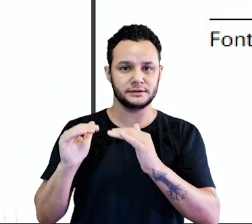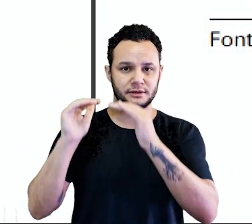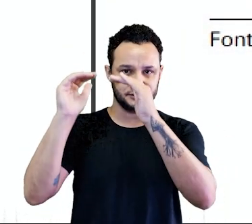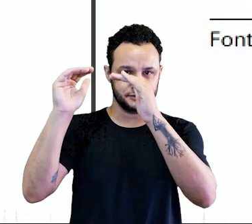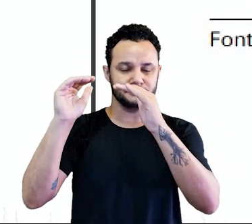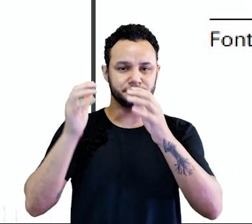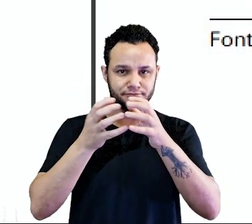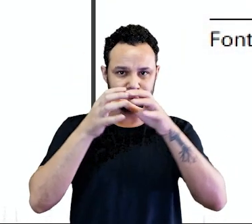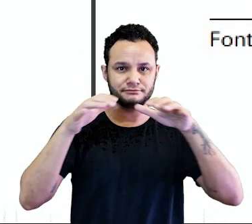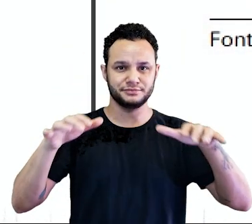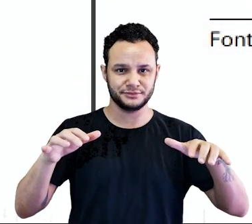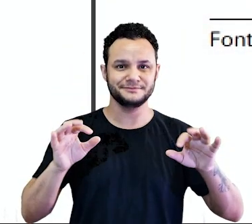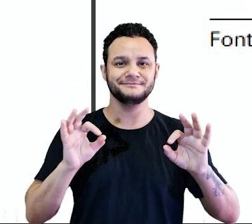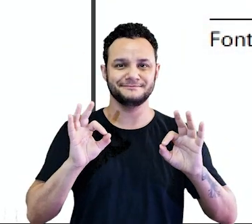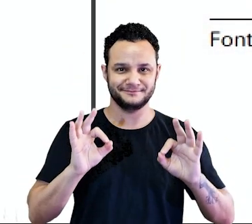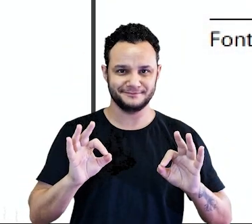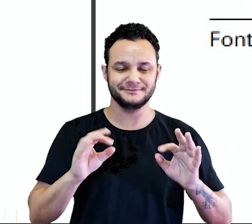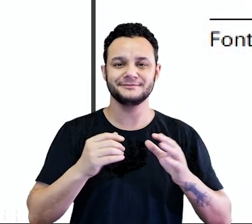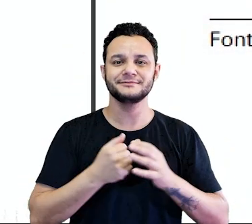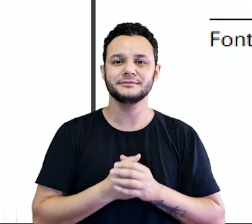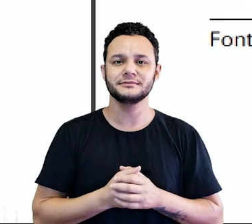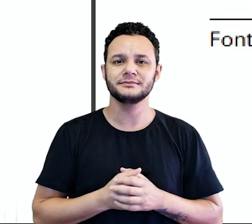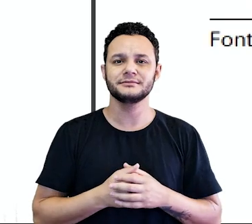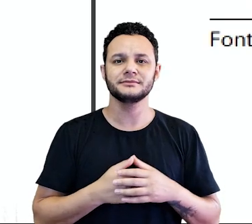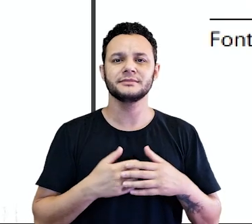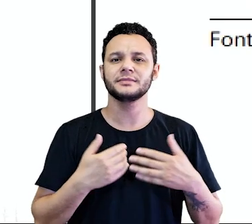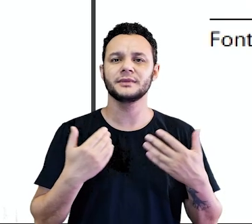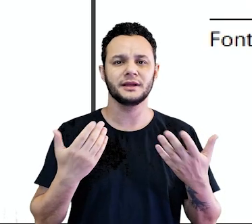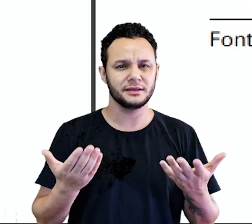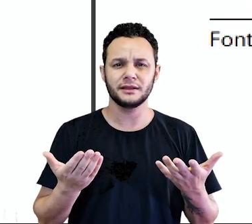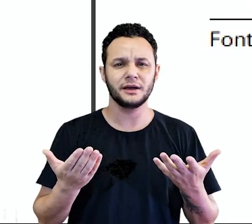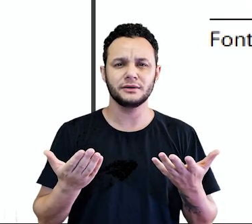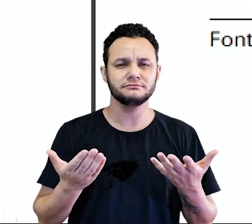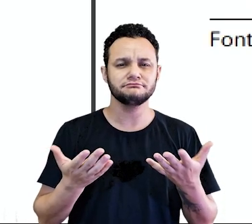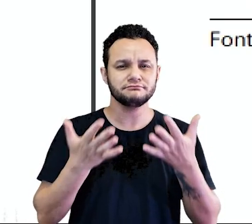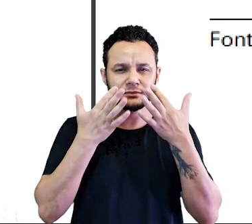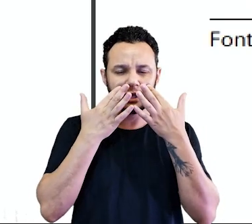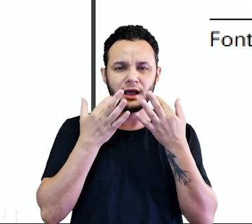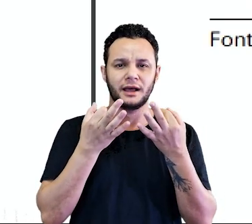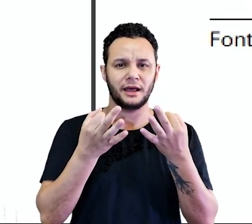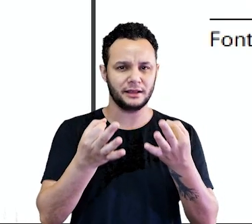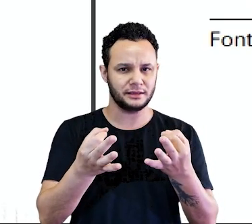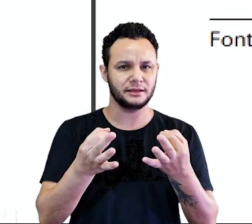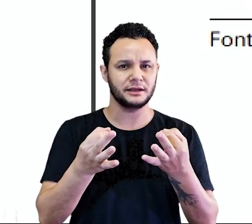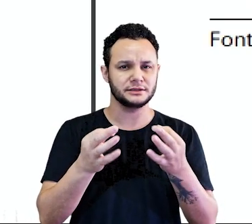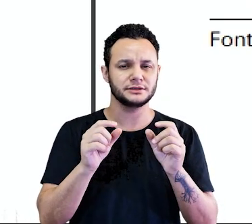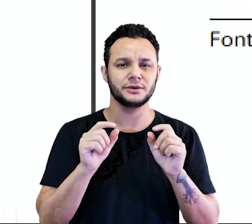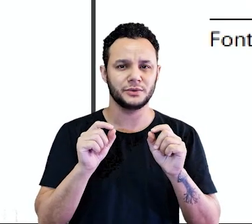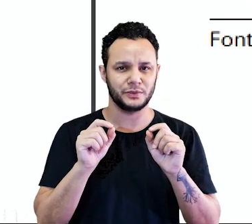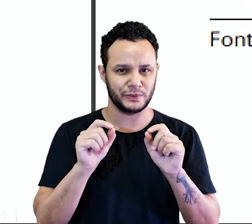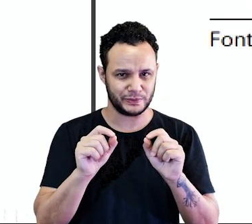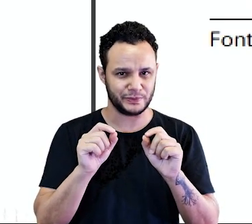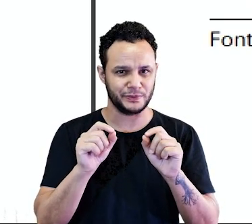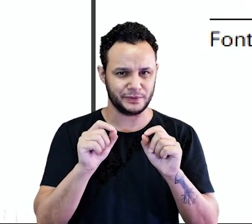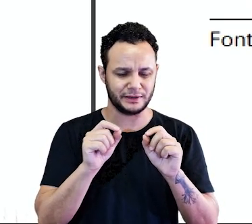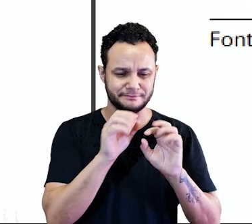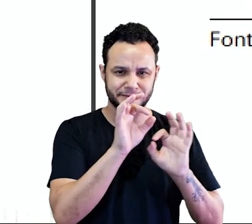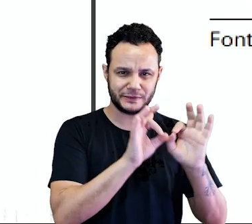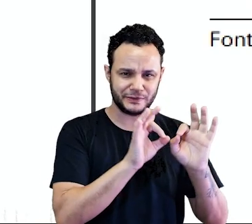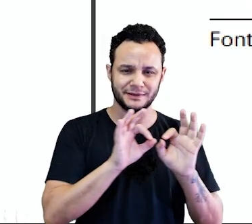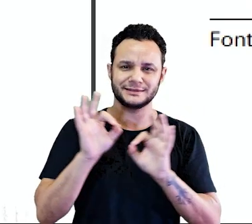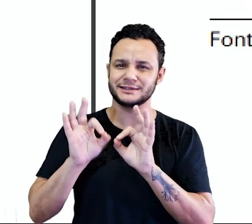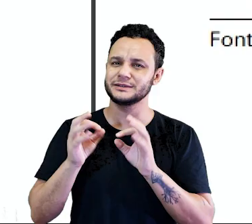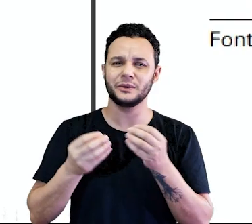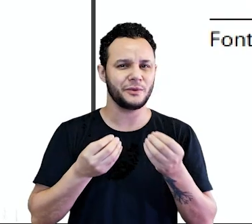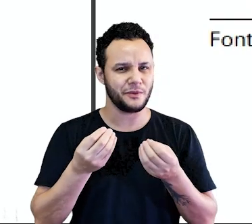superior nas suas subdivisões, certo, gente? Bom, mas o que eu quero chamar a atenção aqui com vocês a